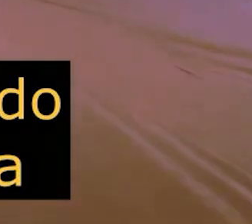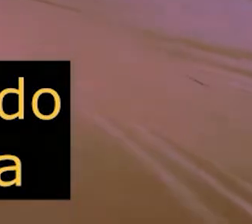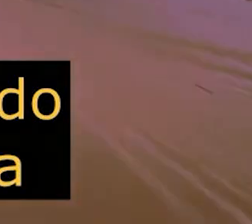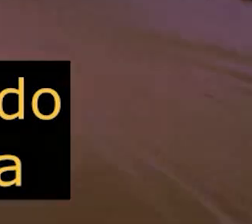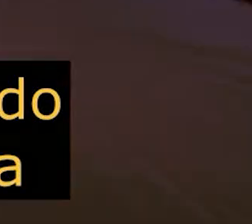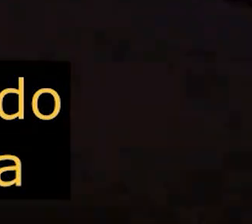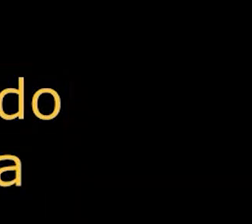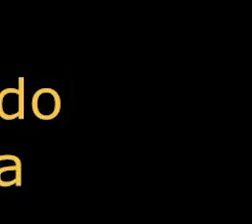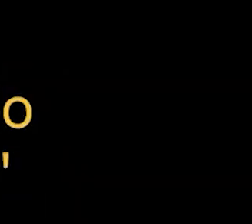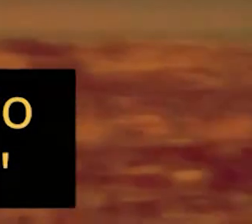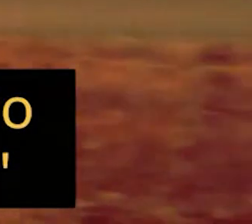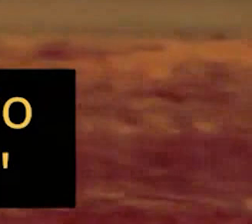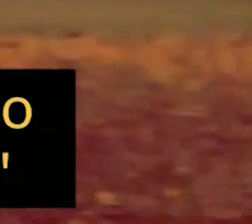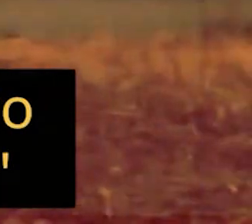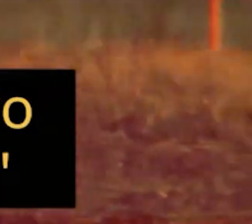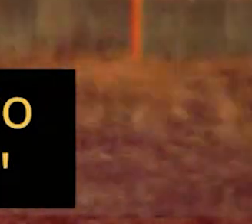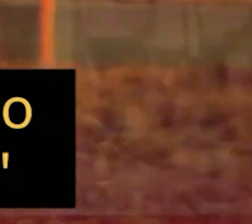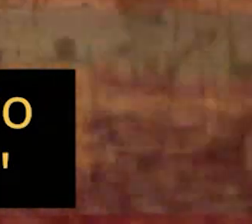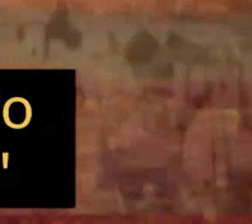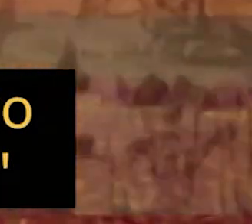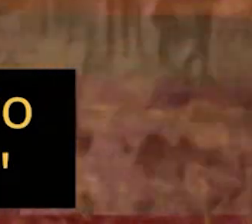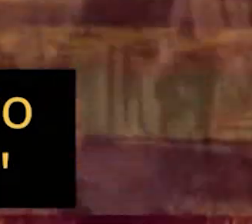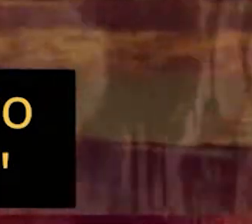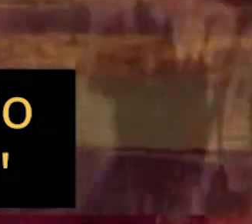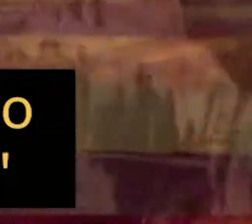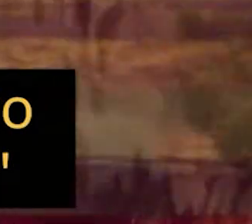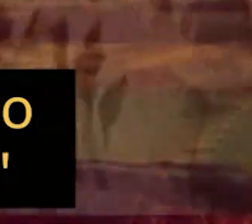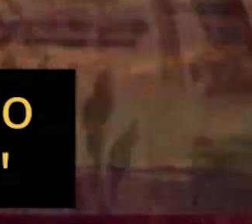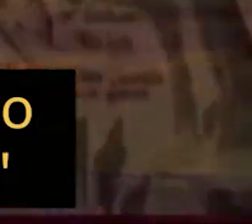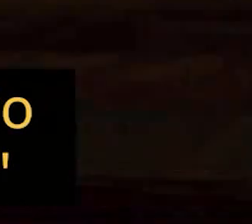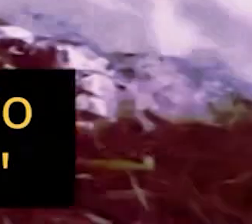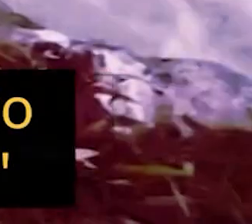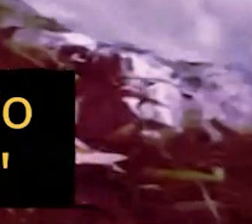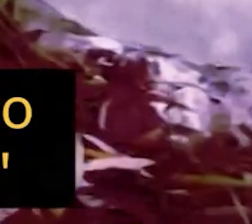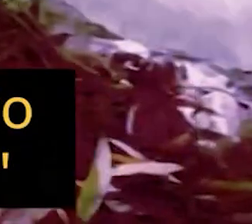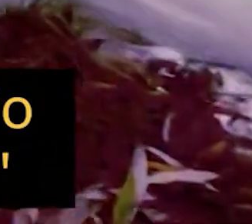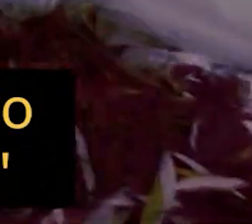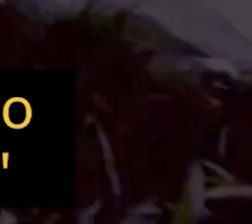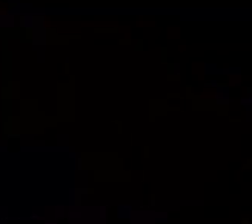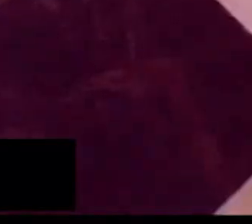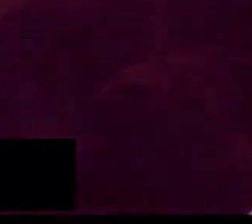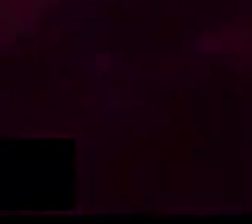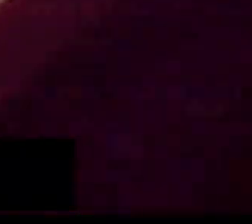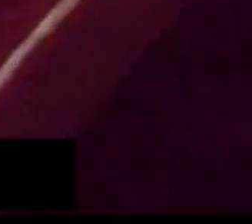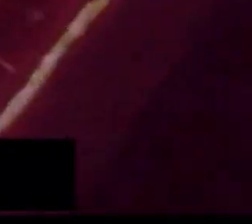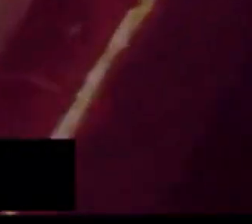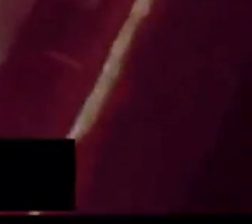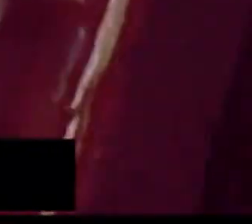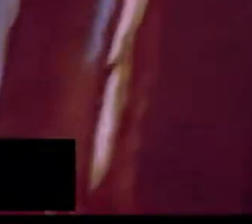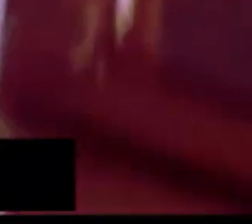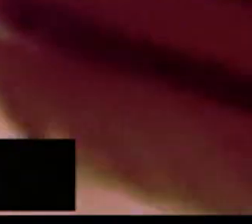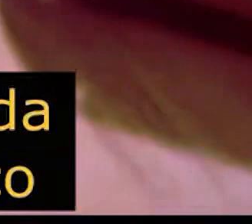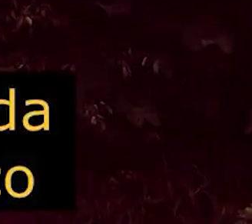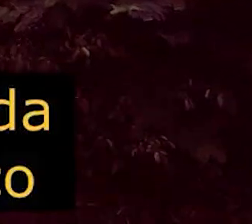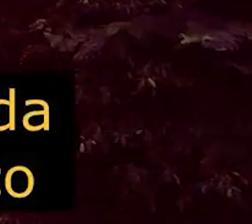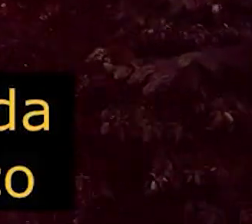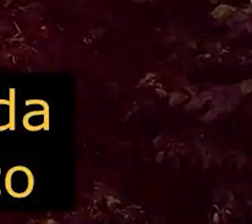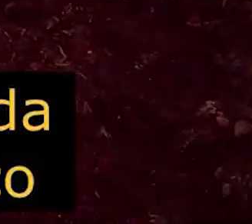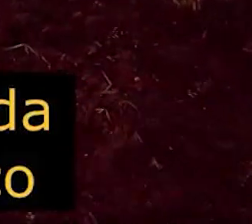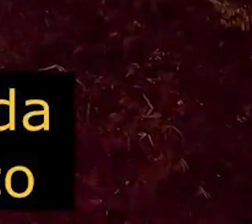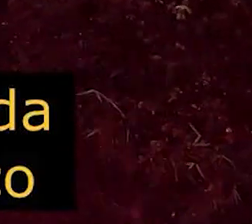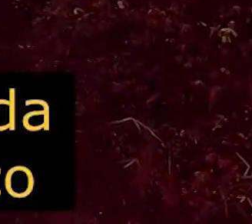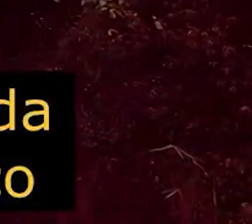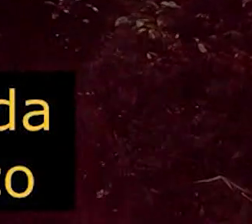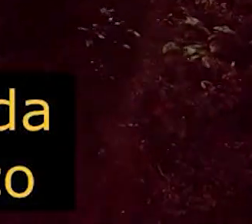forma romântica e aventuresca, Perso usa termos como cemitério nazista, segredos da ditadura e caçadores de tesouro, quando,